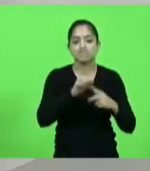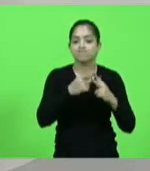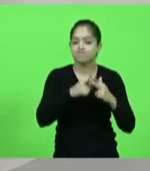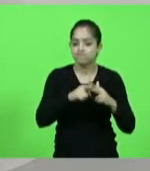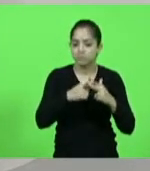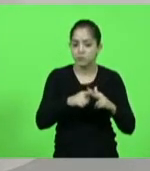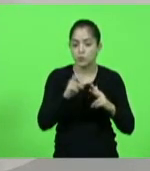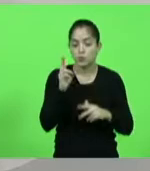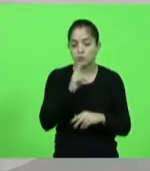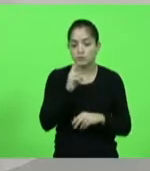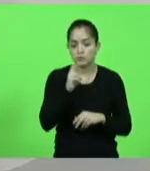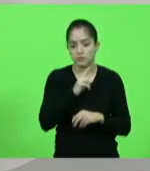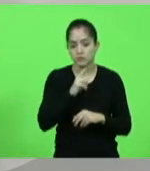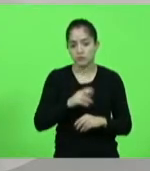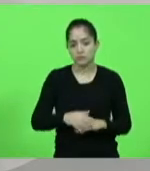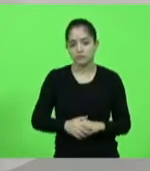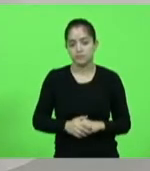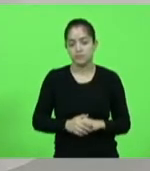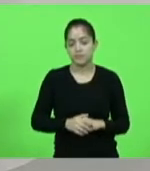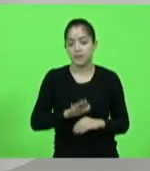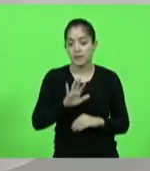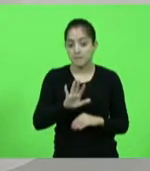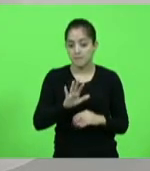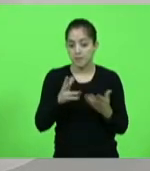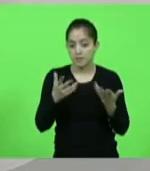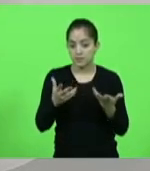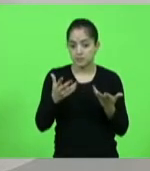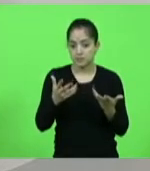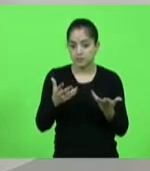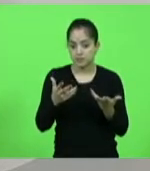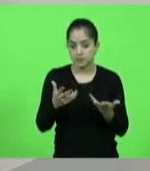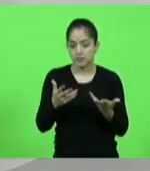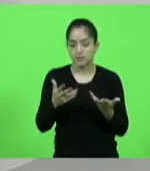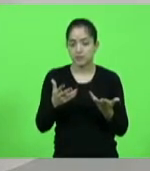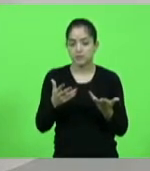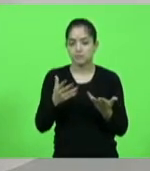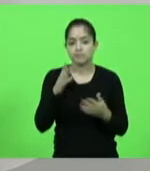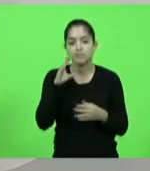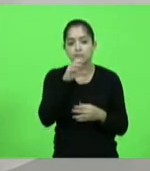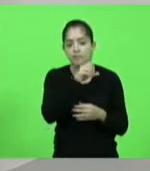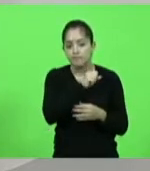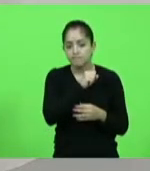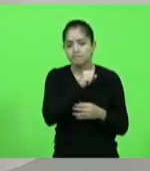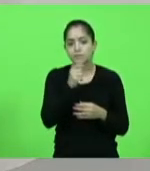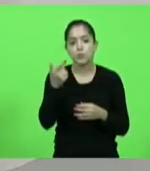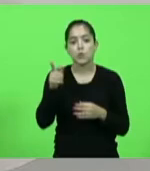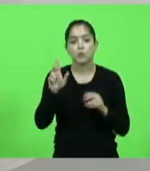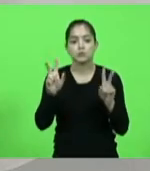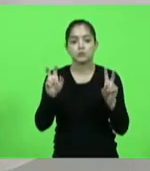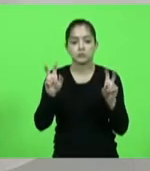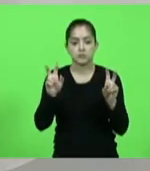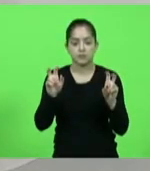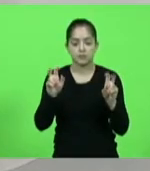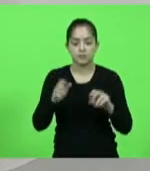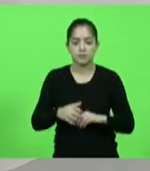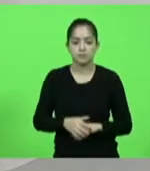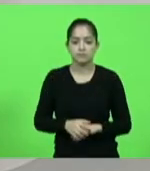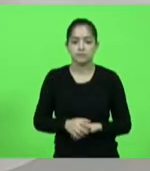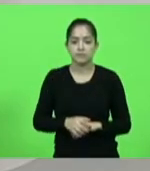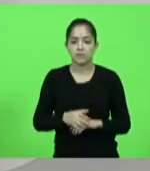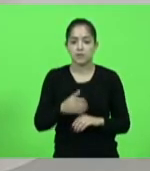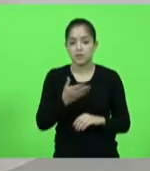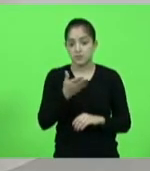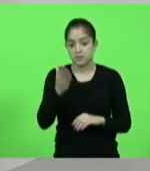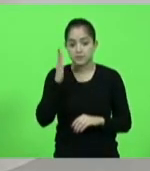rodovia. Eu quero aqui também, senhor presidente, de forma breve, trazer um outro tema. Nós todos sabemos